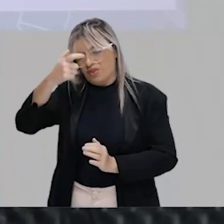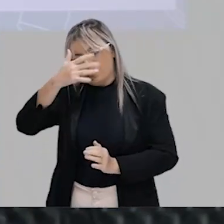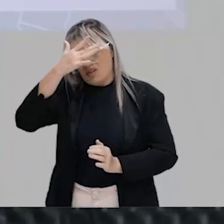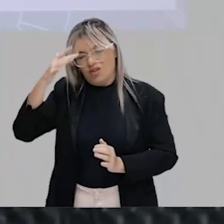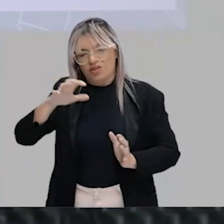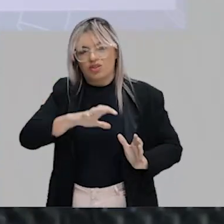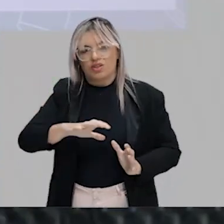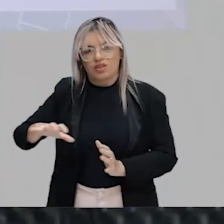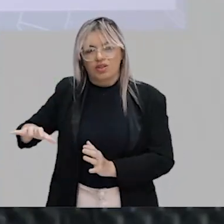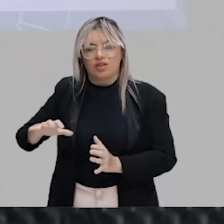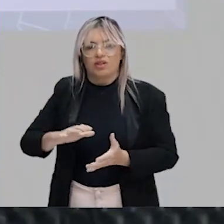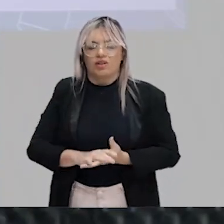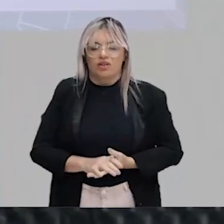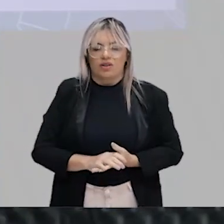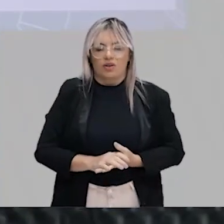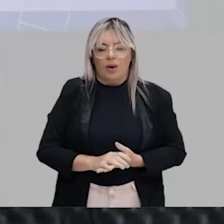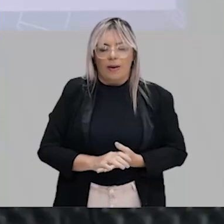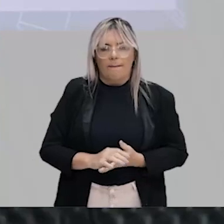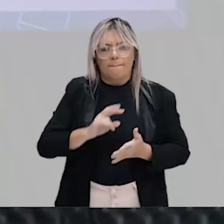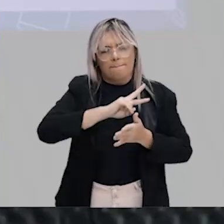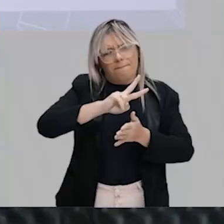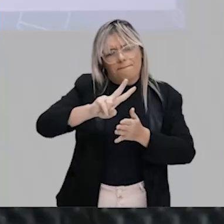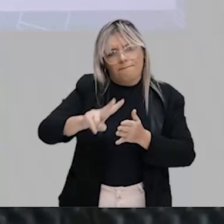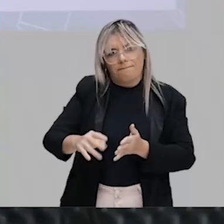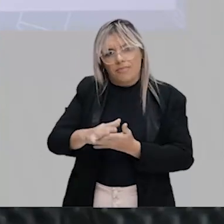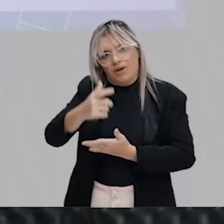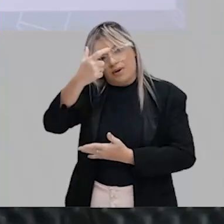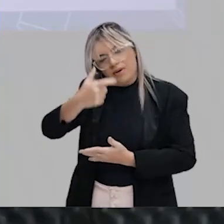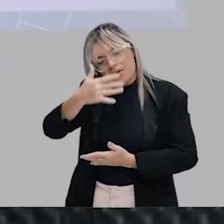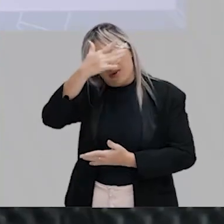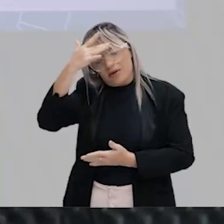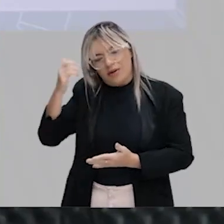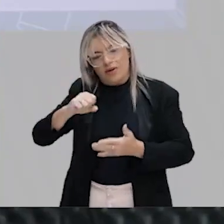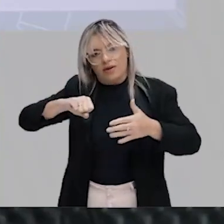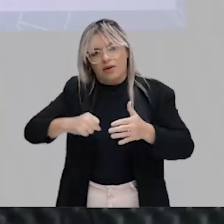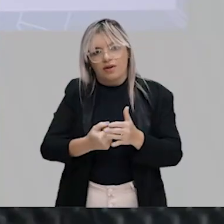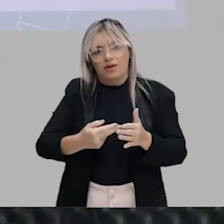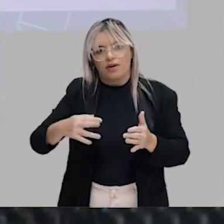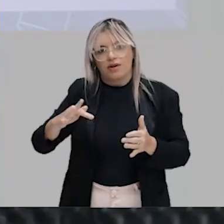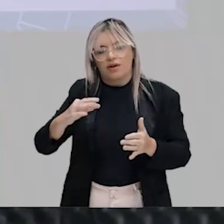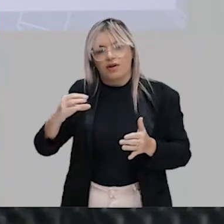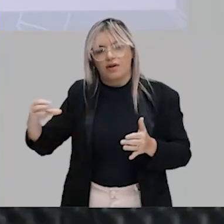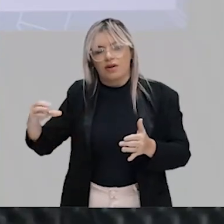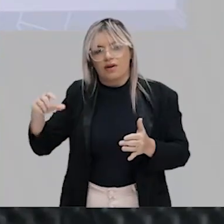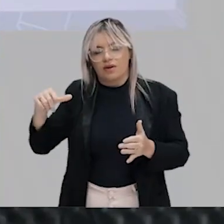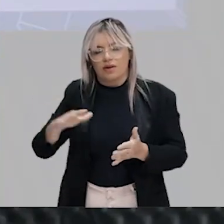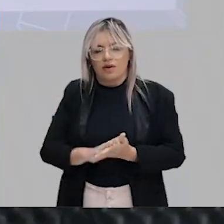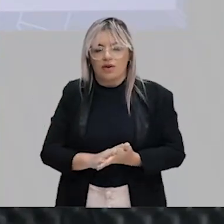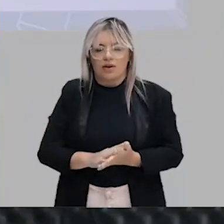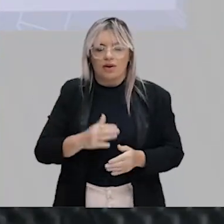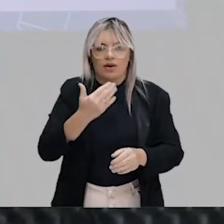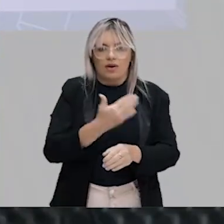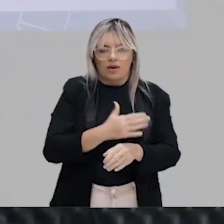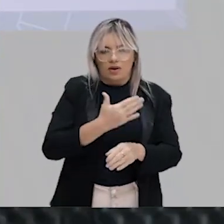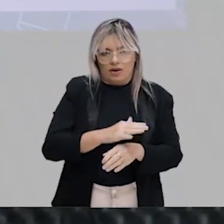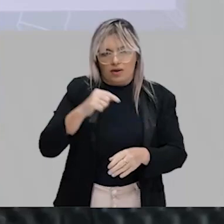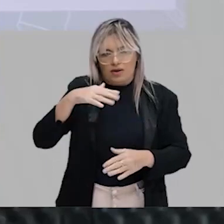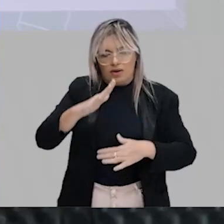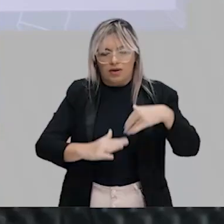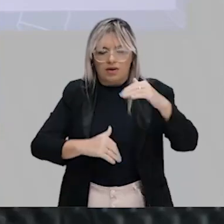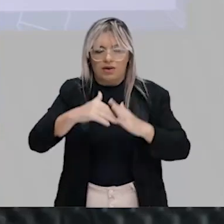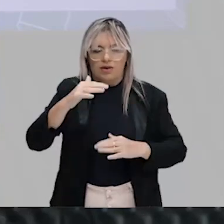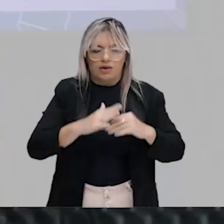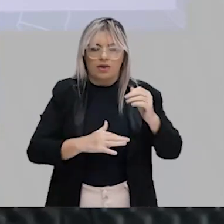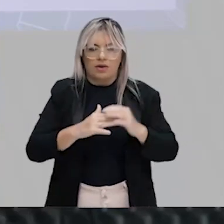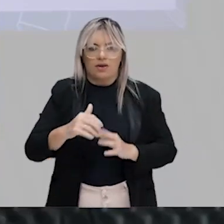UFC, por exemplo, que é uma prática corporal, que é um esporte hoje, né? Que é um evento gigantesco, mas ali que são atletas profissionais,